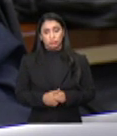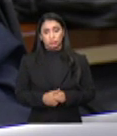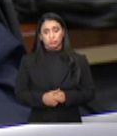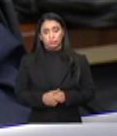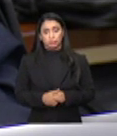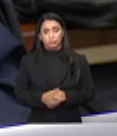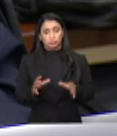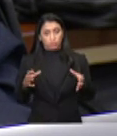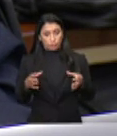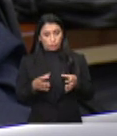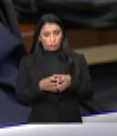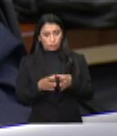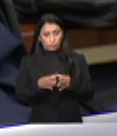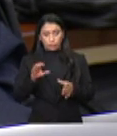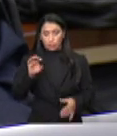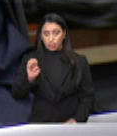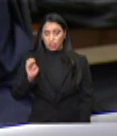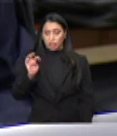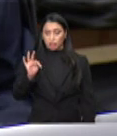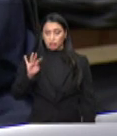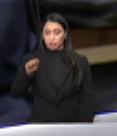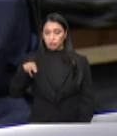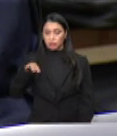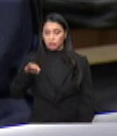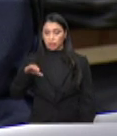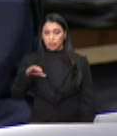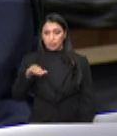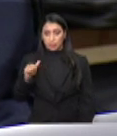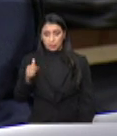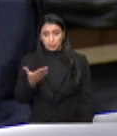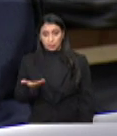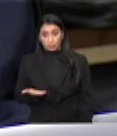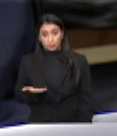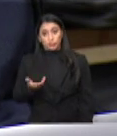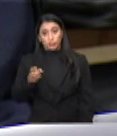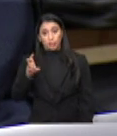étnica, assim digamos. Sem mencionar que se cerca de